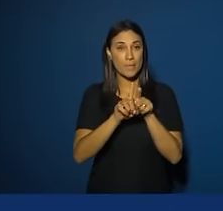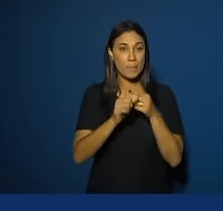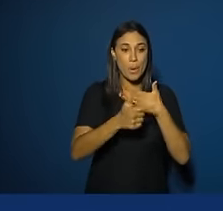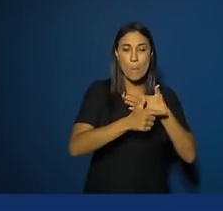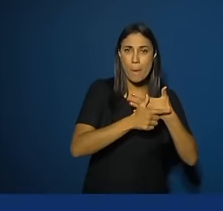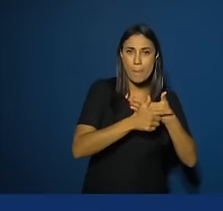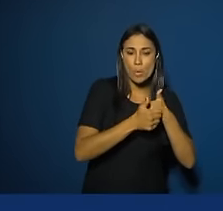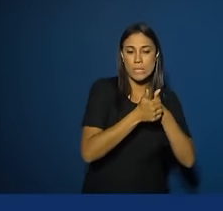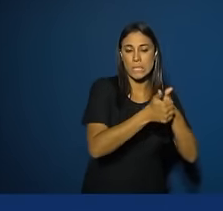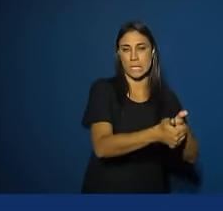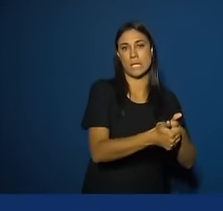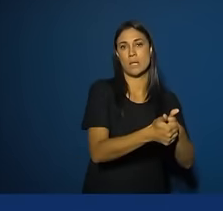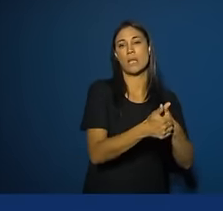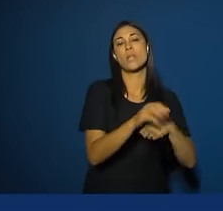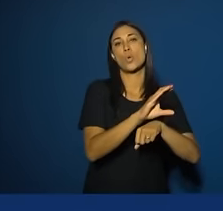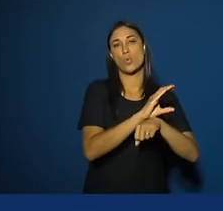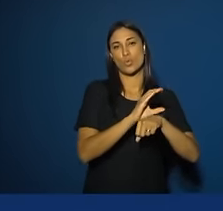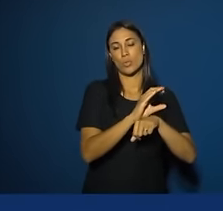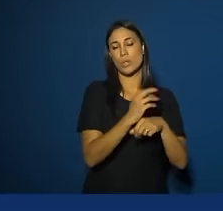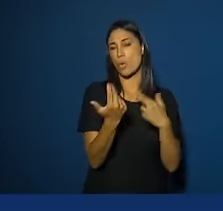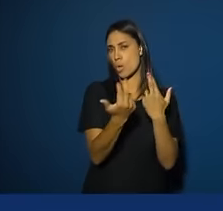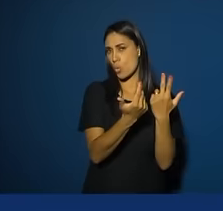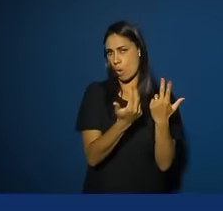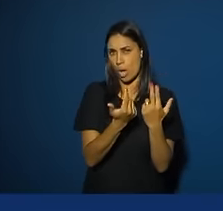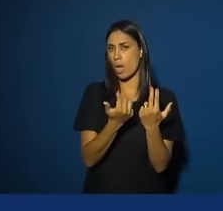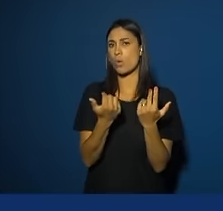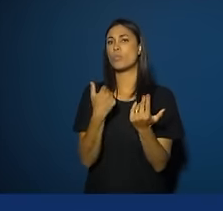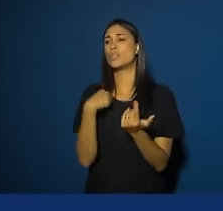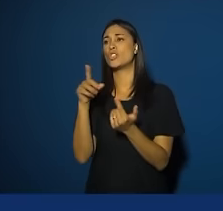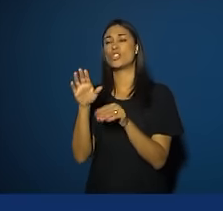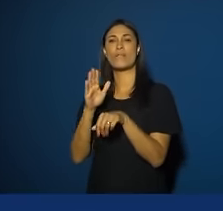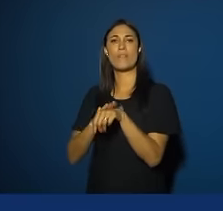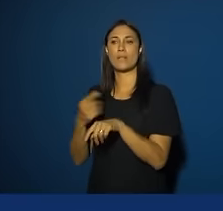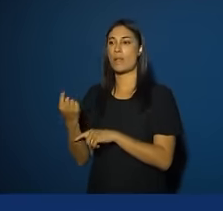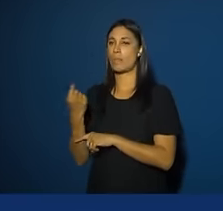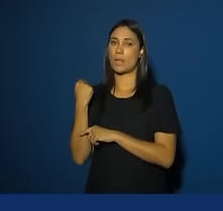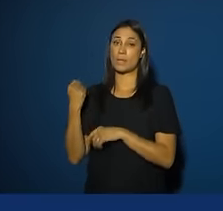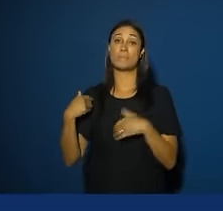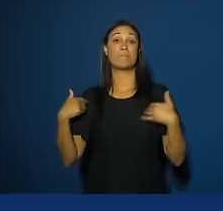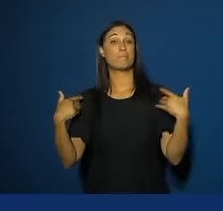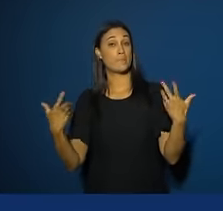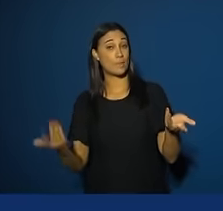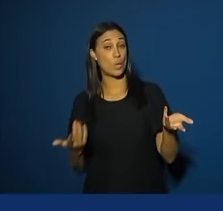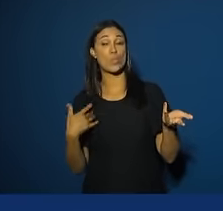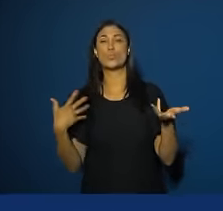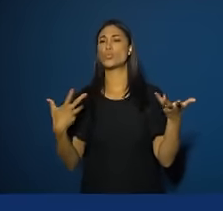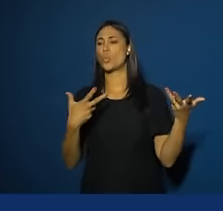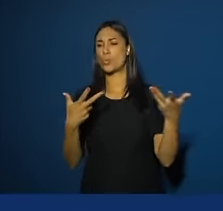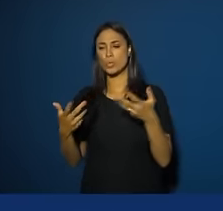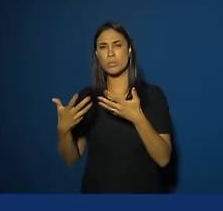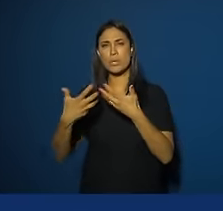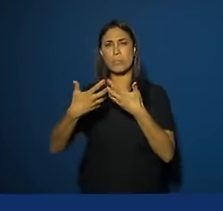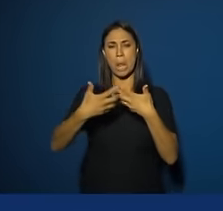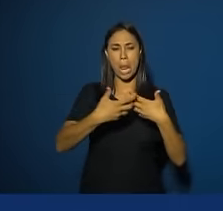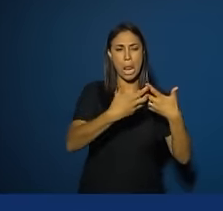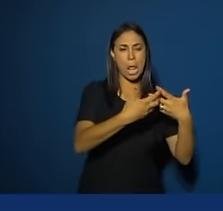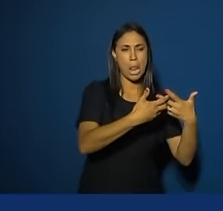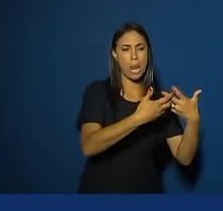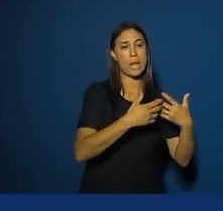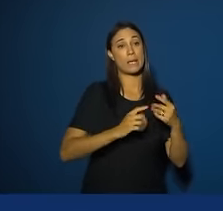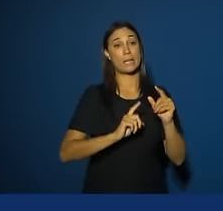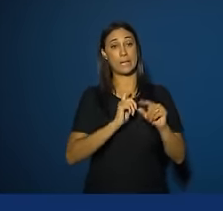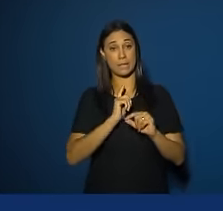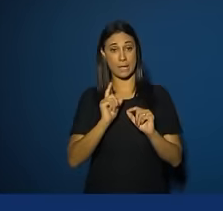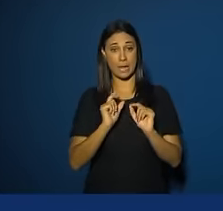papel constitucional assim como a gente concebeu eh lá atrás então com todos os atritos e noises que isso